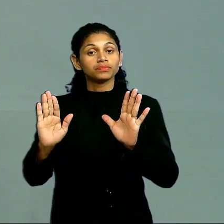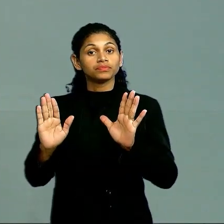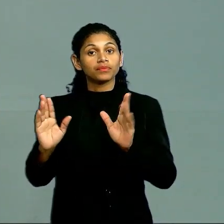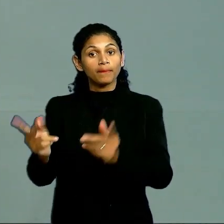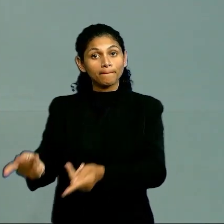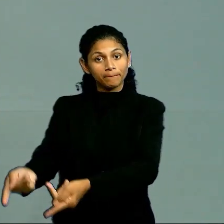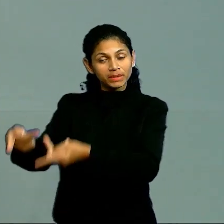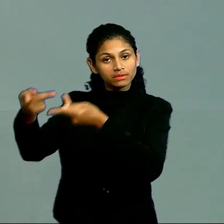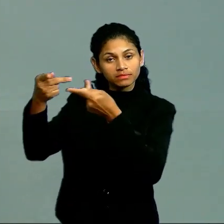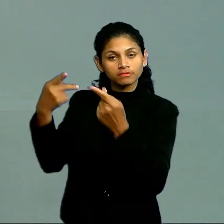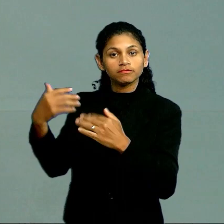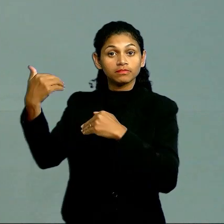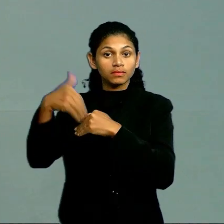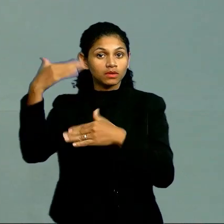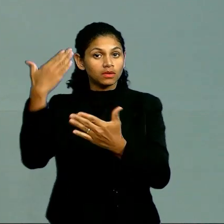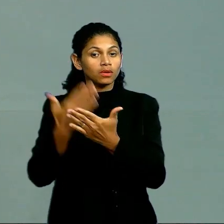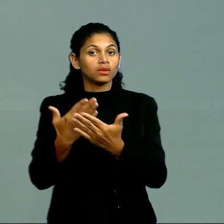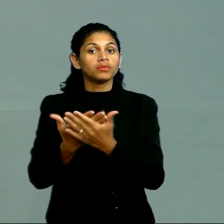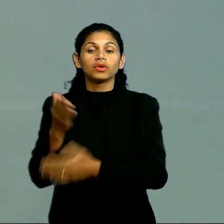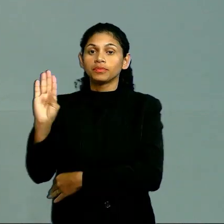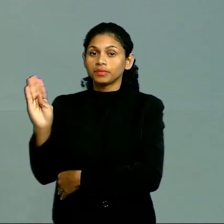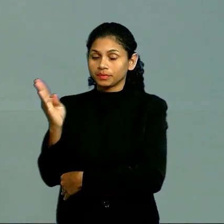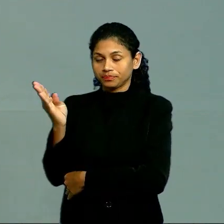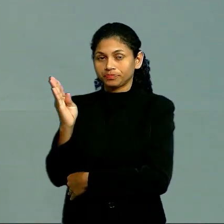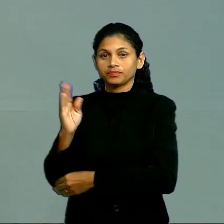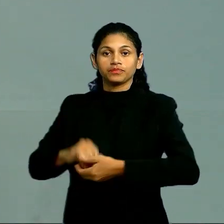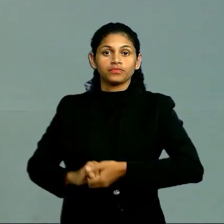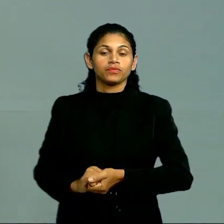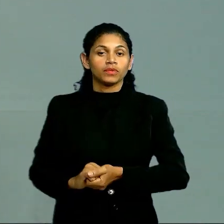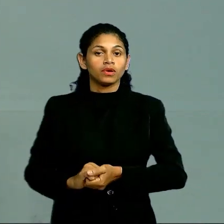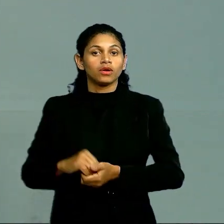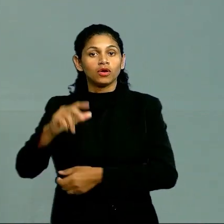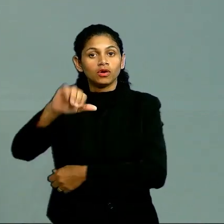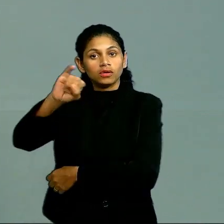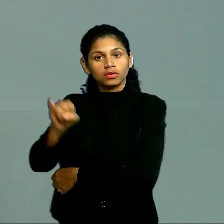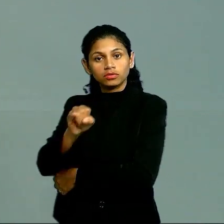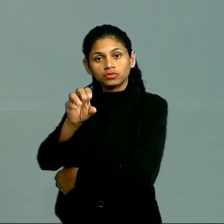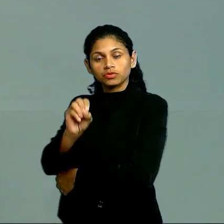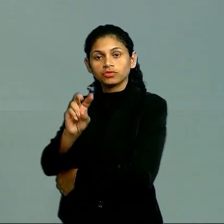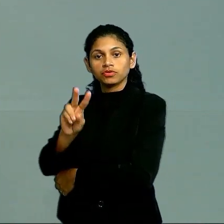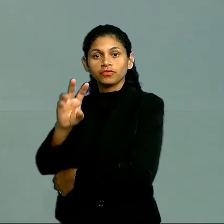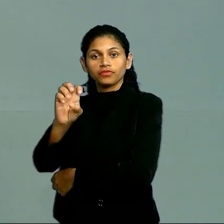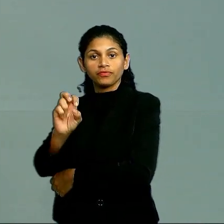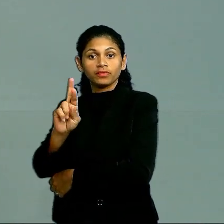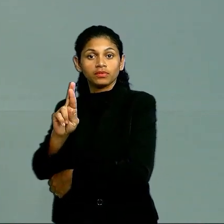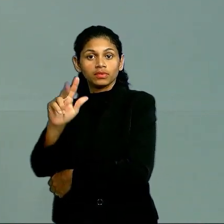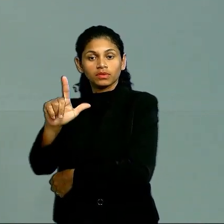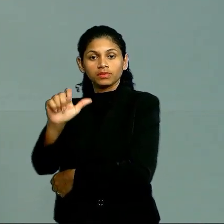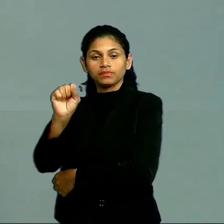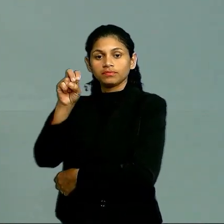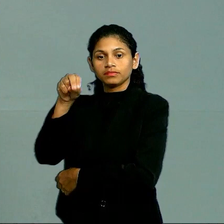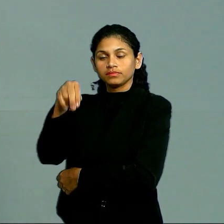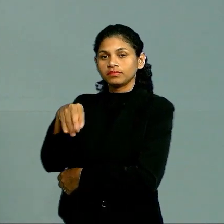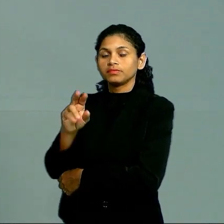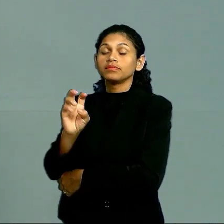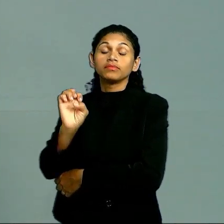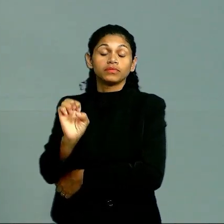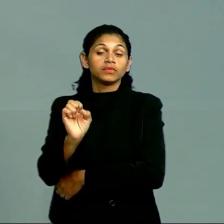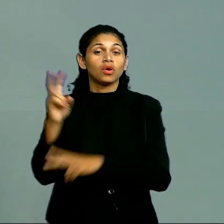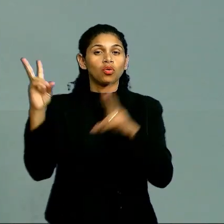Pessoal, sejam muito bem-vindos para mais uma aula de Biologia. Meu nome é Gioverlaine e o tema da nossa aula de hoje é